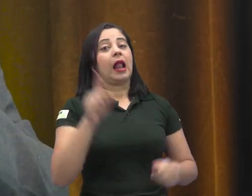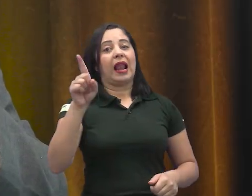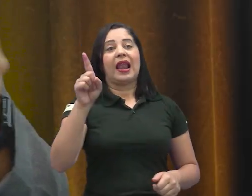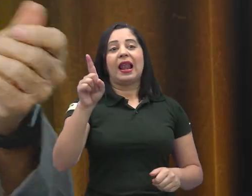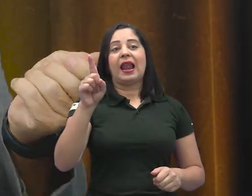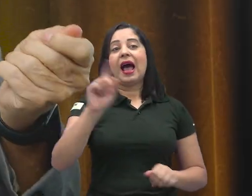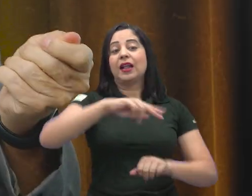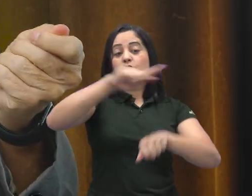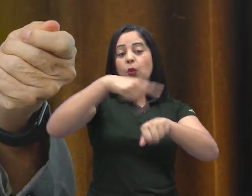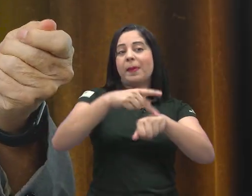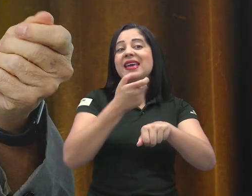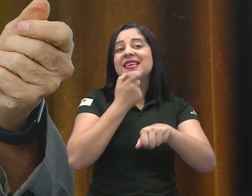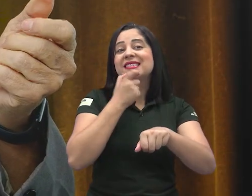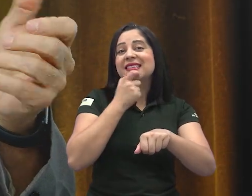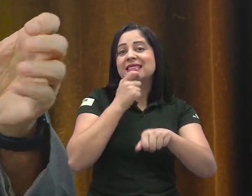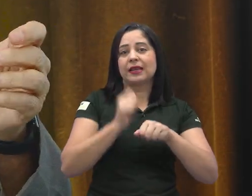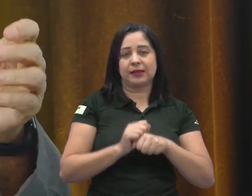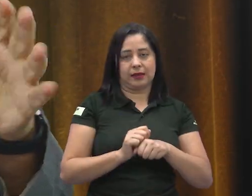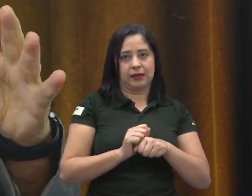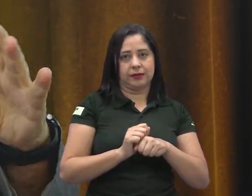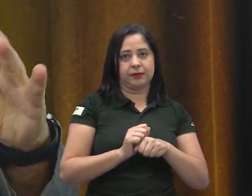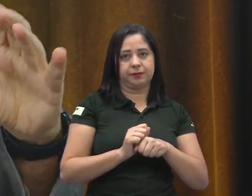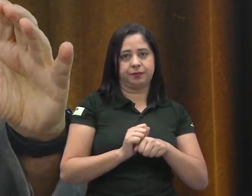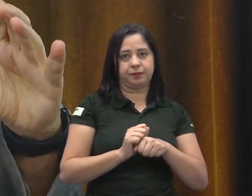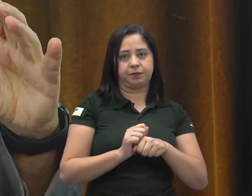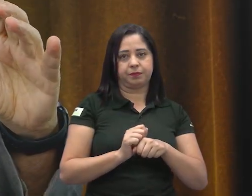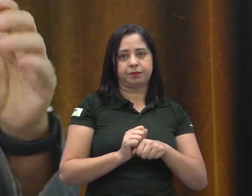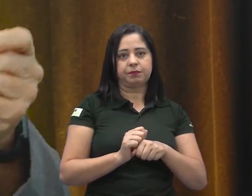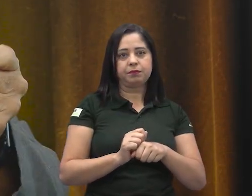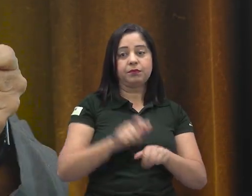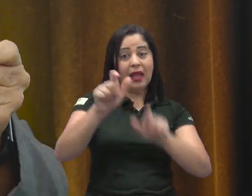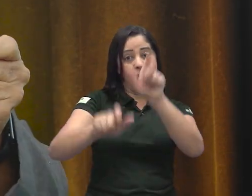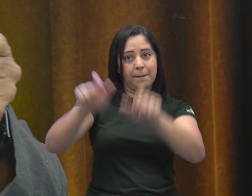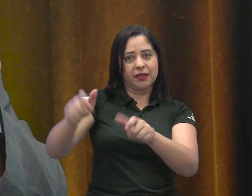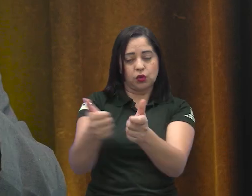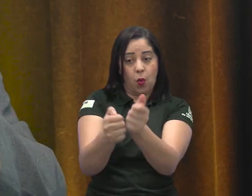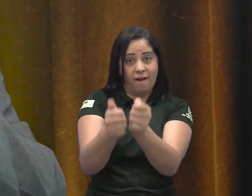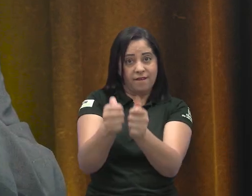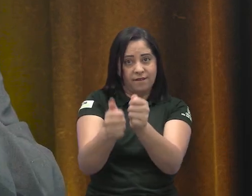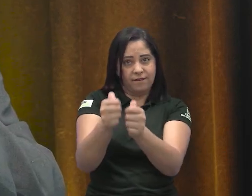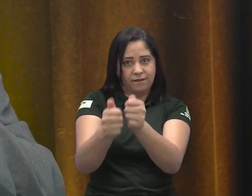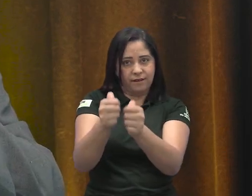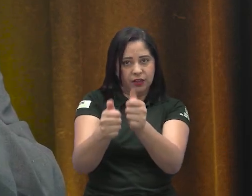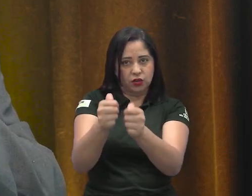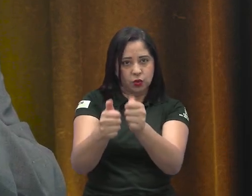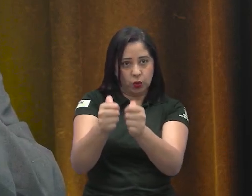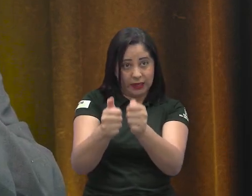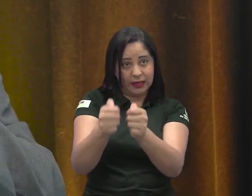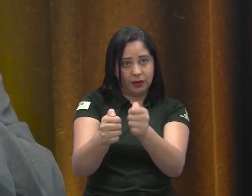na Inglaterra? Eles pegaram os indivíduos, botaram um videogame. Sim. E ele tinha que ir